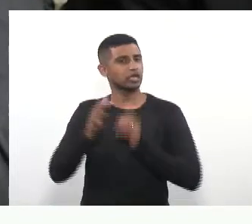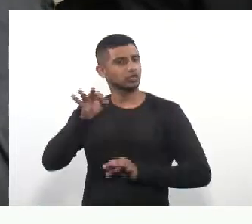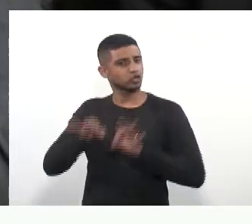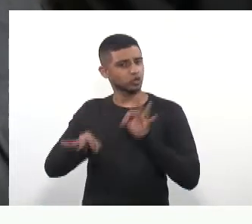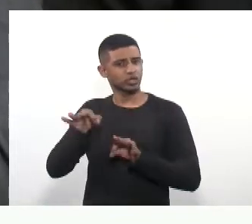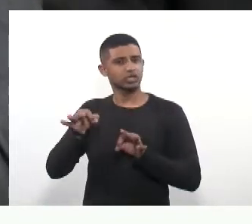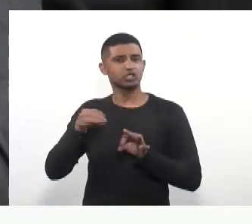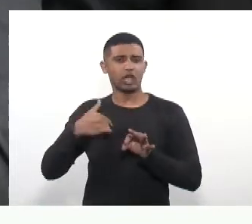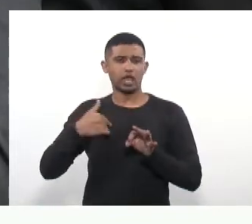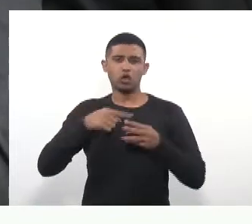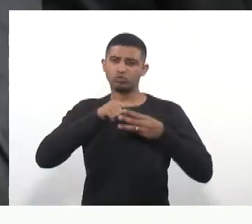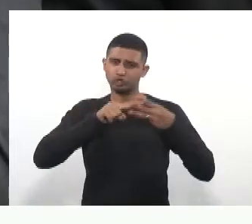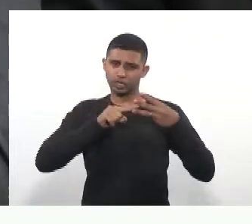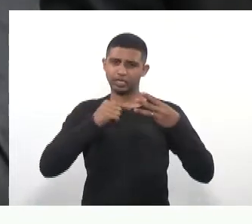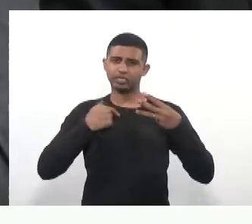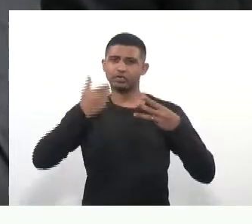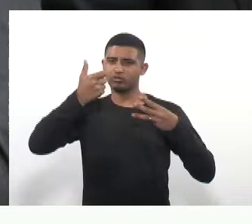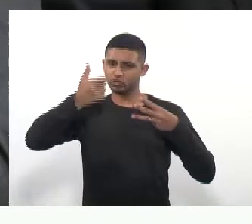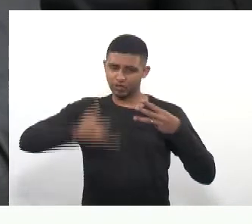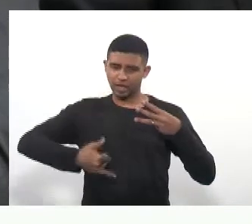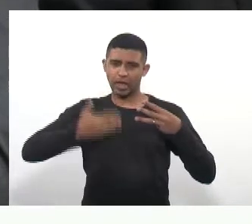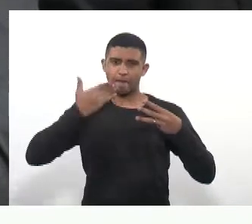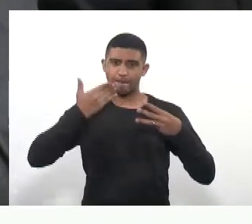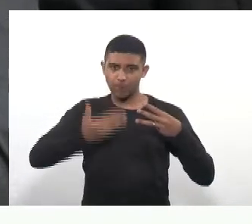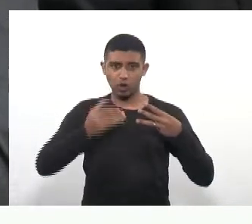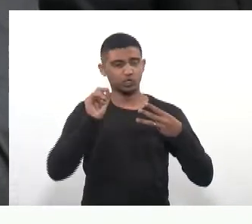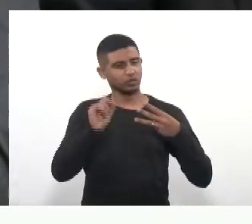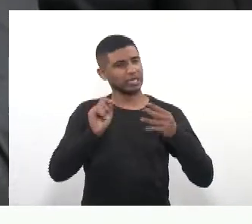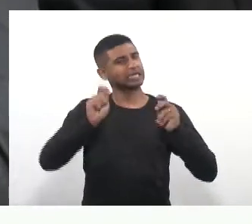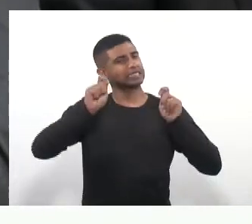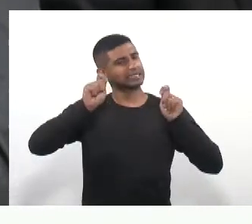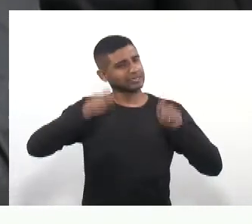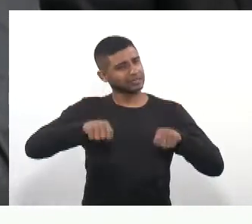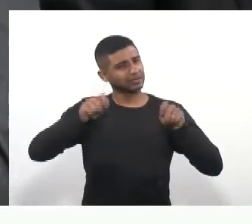fatores a que eu me reportei nos trazem que proporcionam